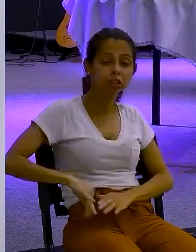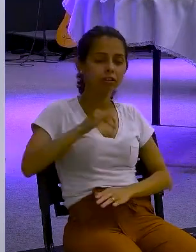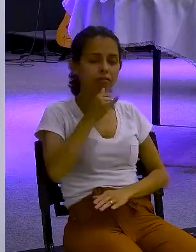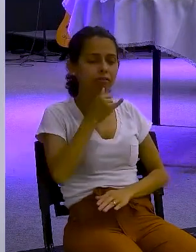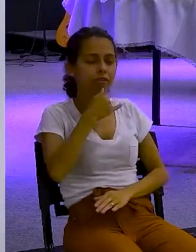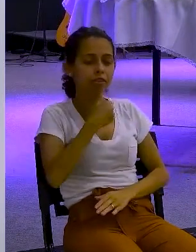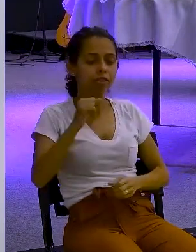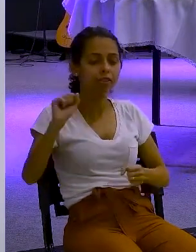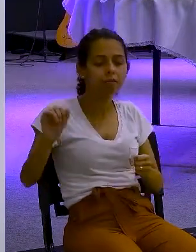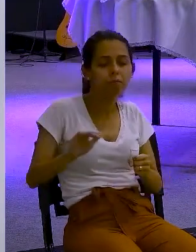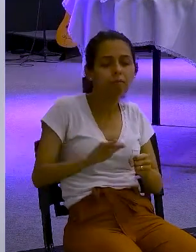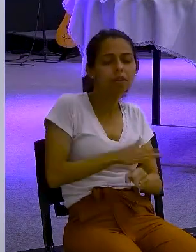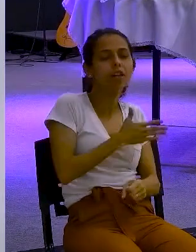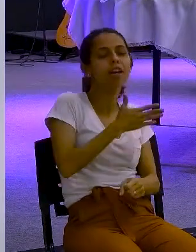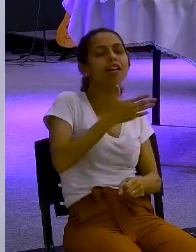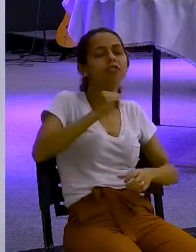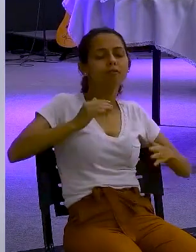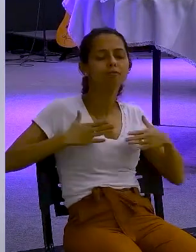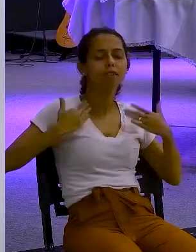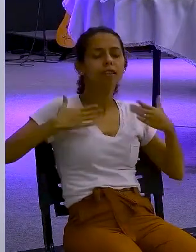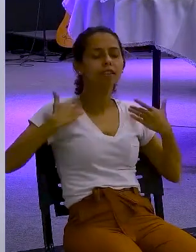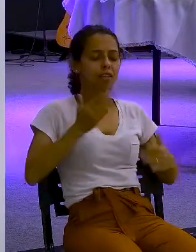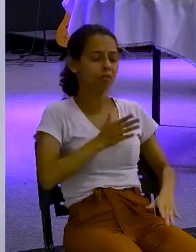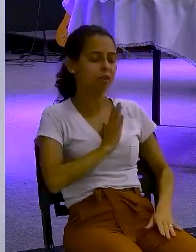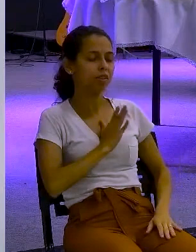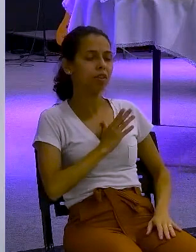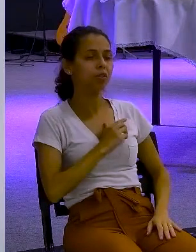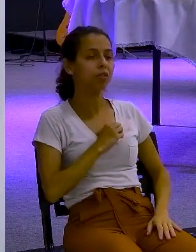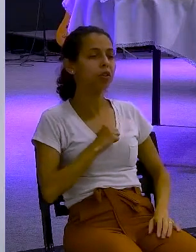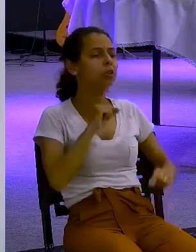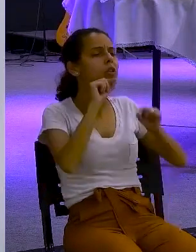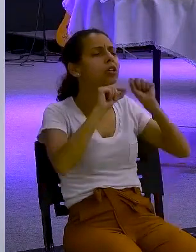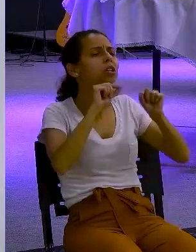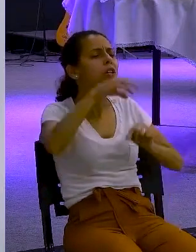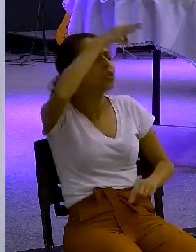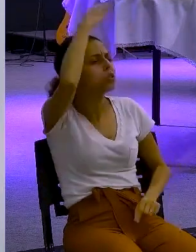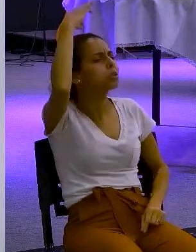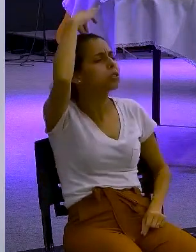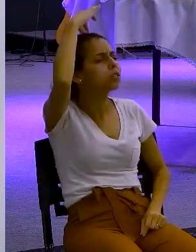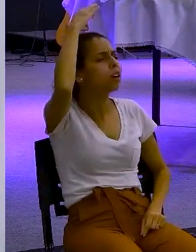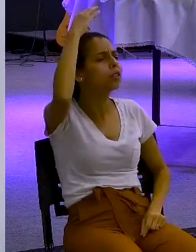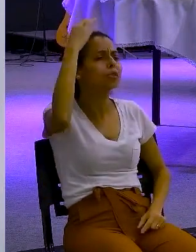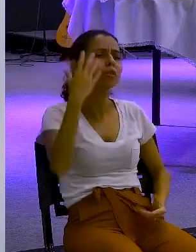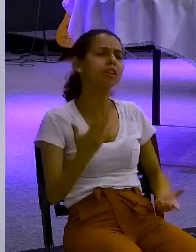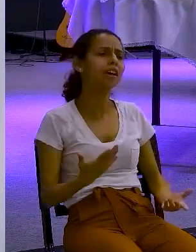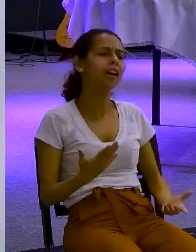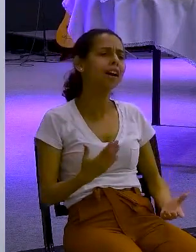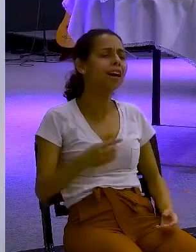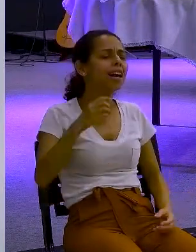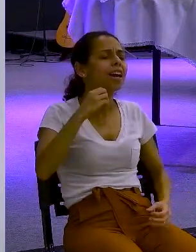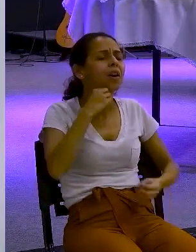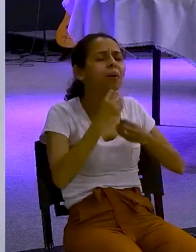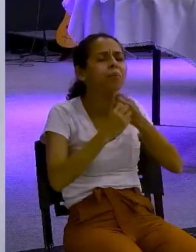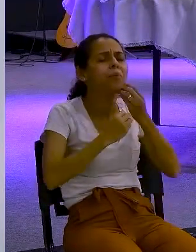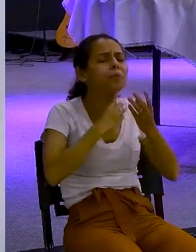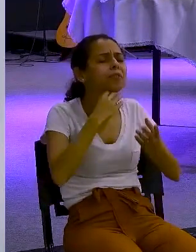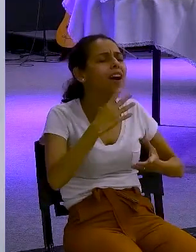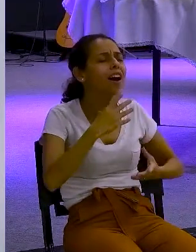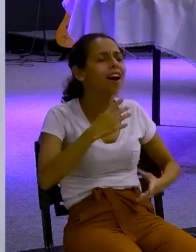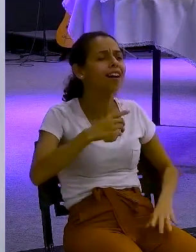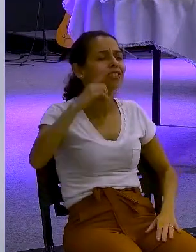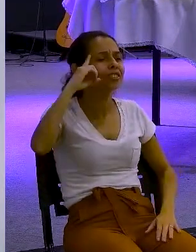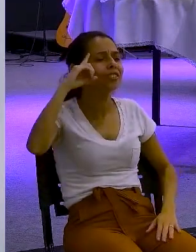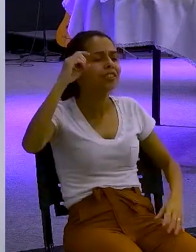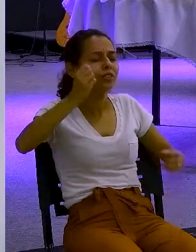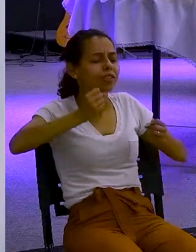que preenche o nosso coração de toda alegria. Quem é o Espírito Santo? Ele é o bondoso ato de Deus, nos consolando,